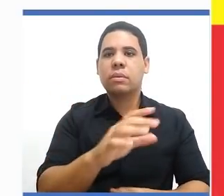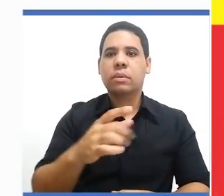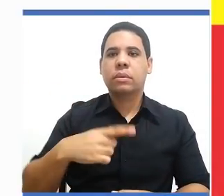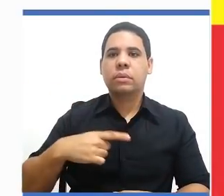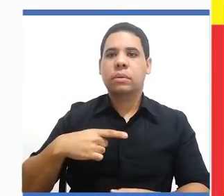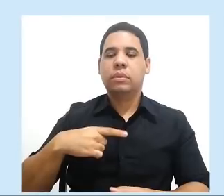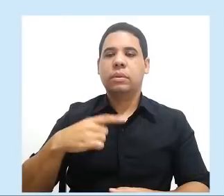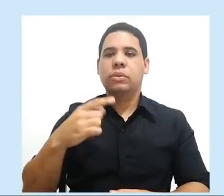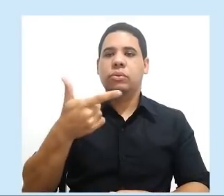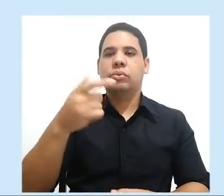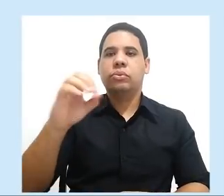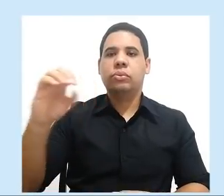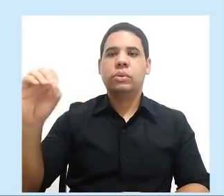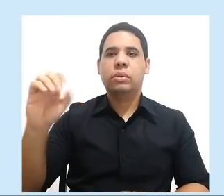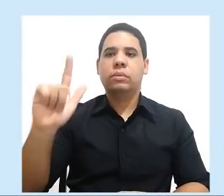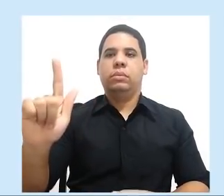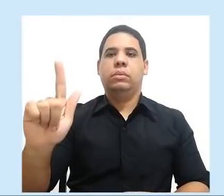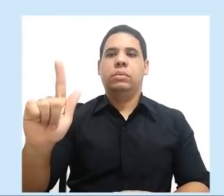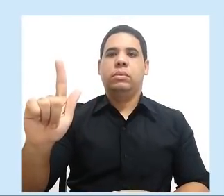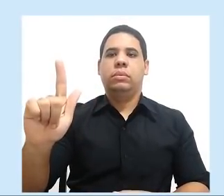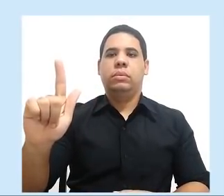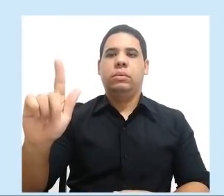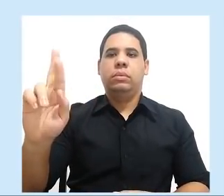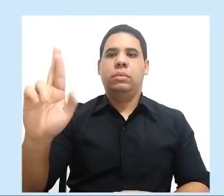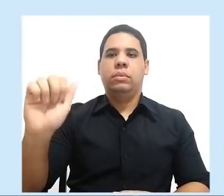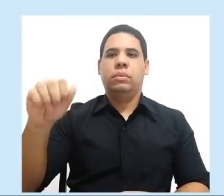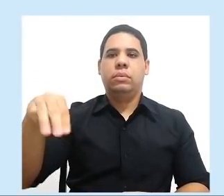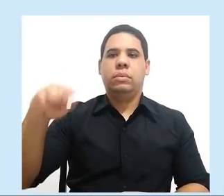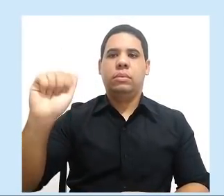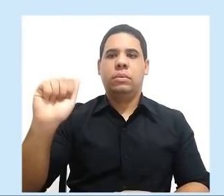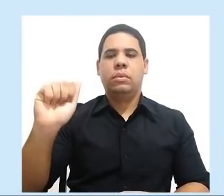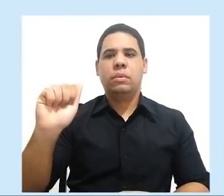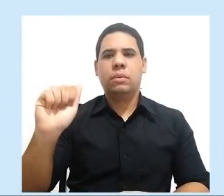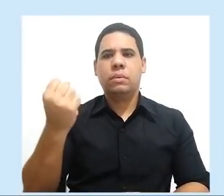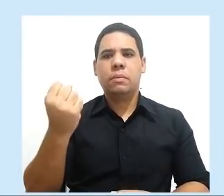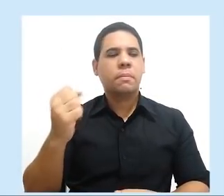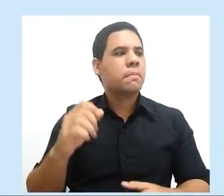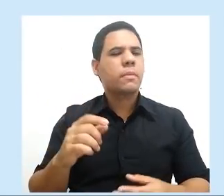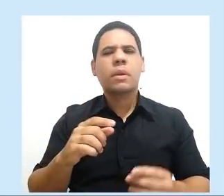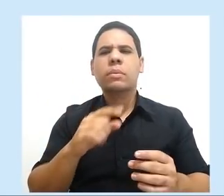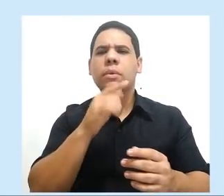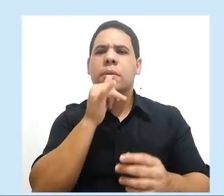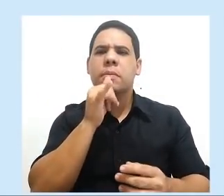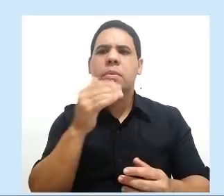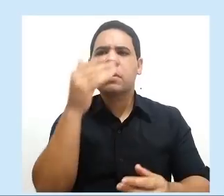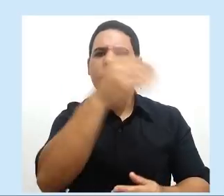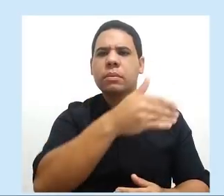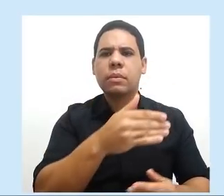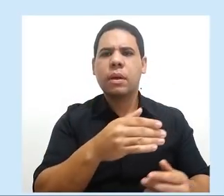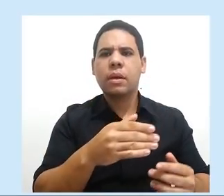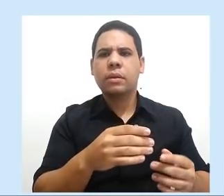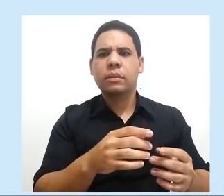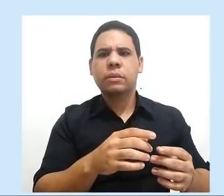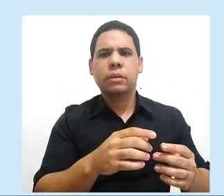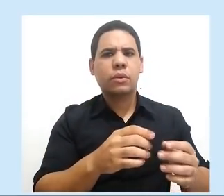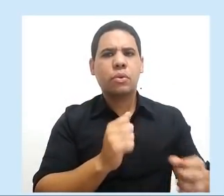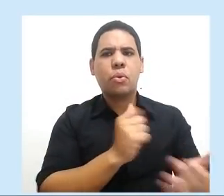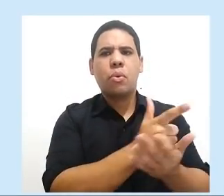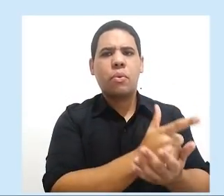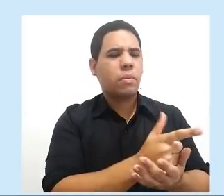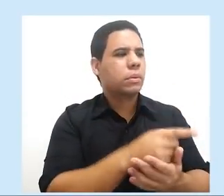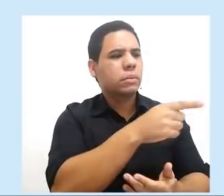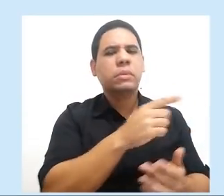pedir, vou botar um parênteses, quando a gente vai pedir algo no mercadinho, você com certeza fala, me dê